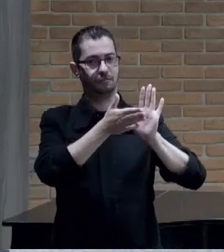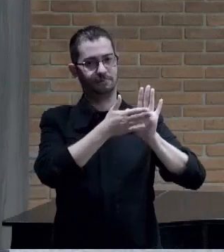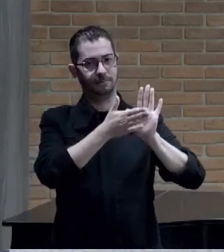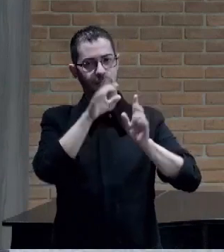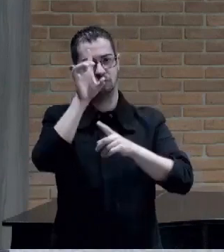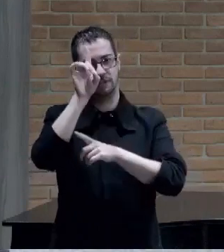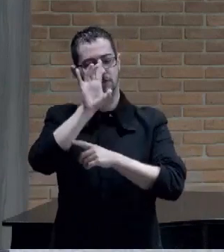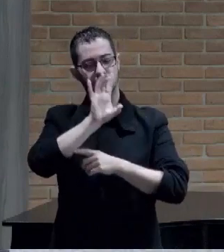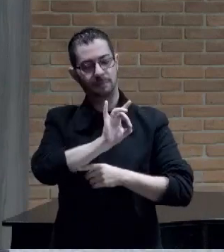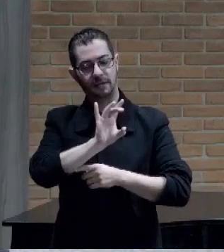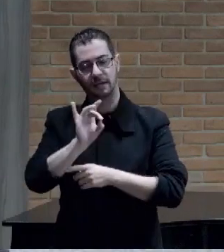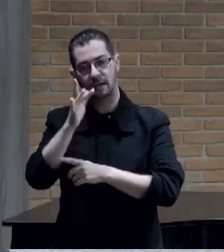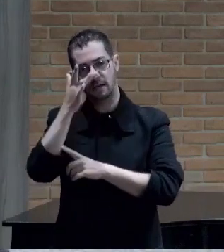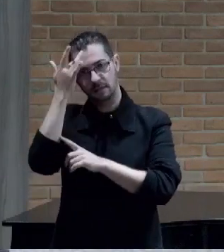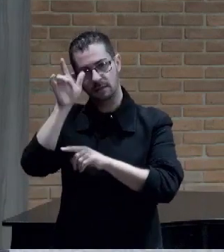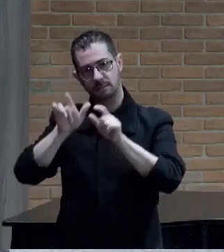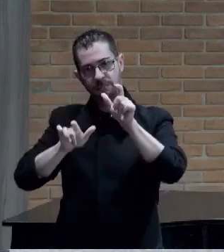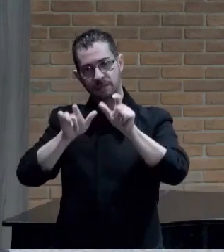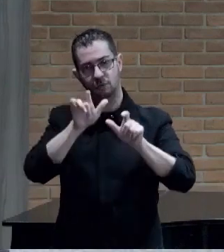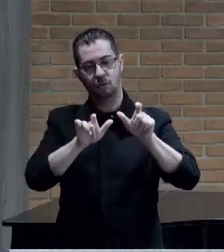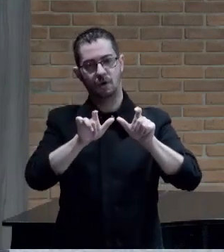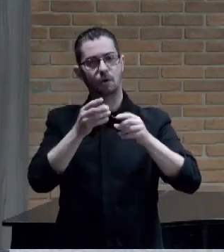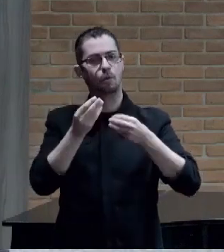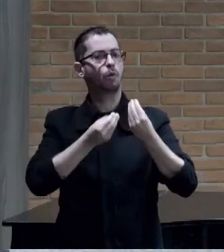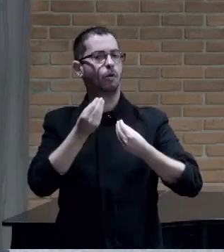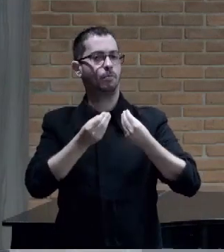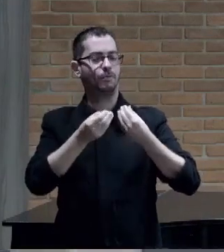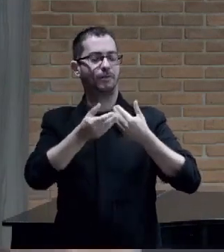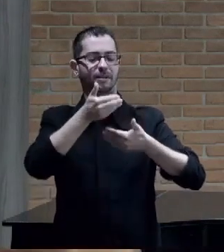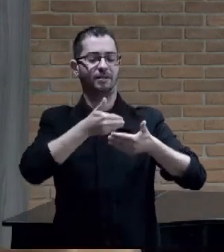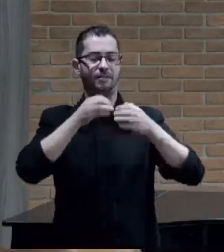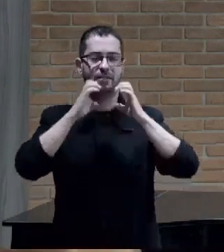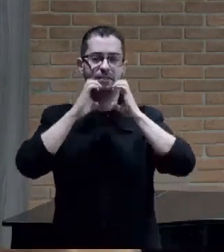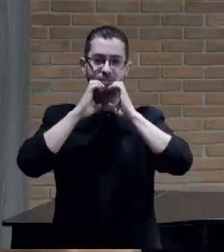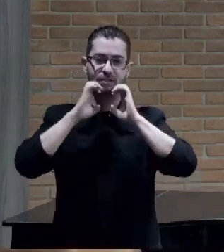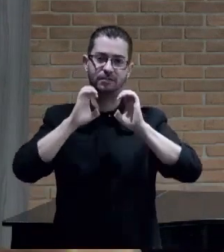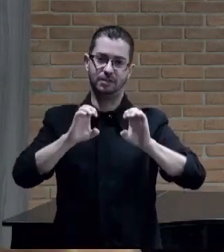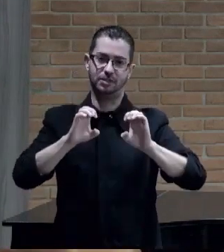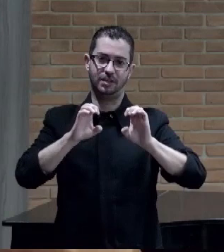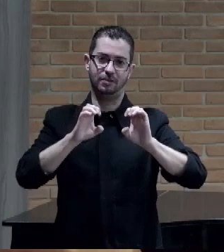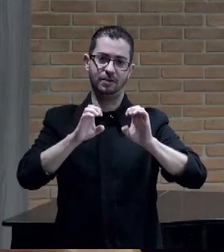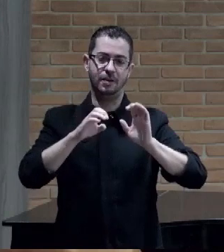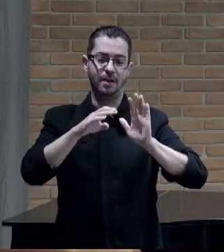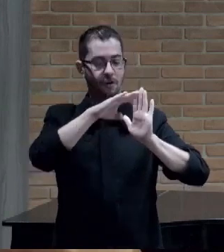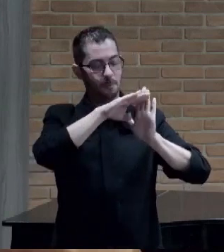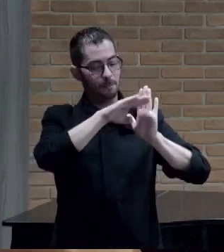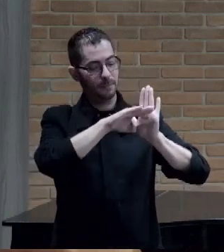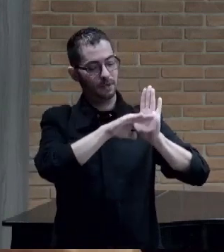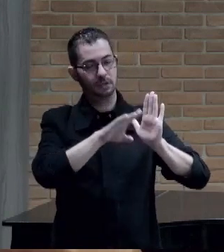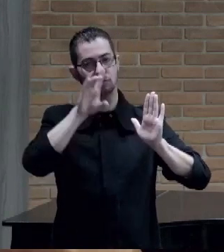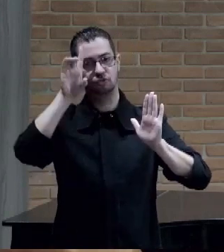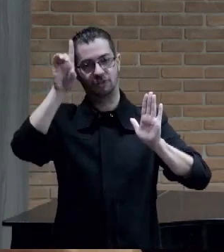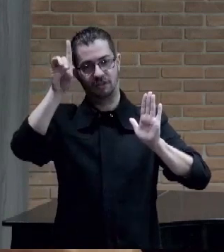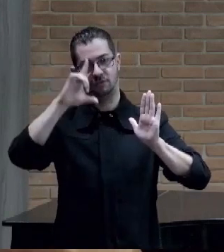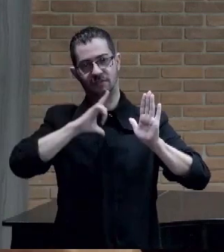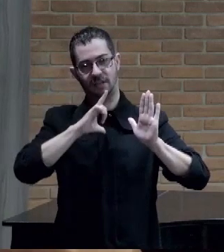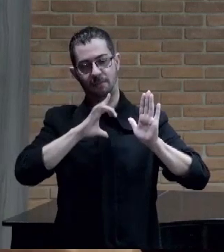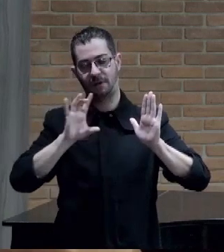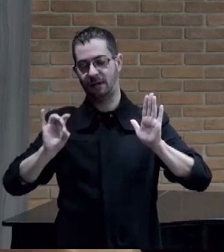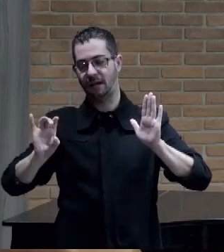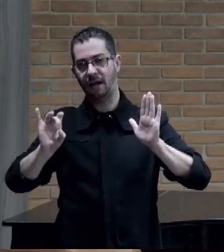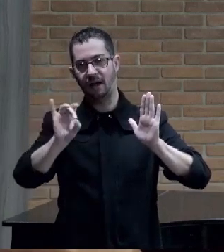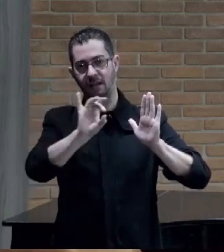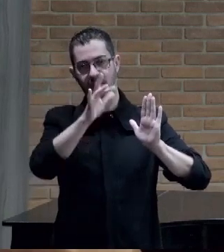Deus é o Evangelho. É o plano dele, que ele tem para nós. Então, será que falar